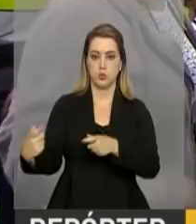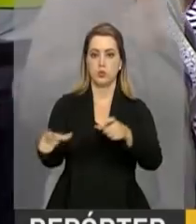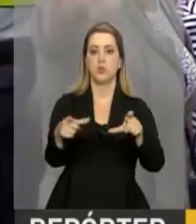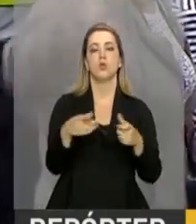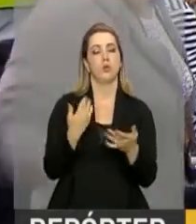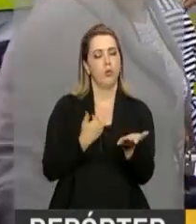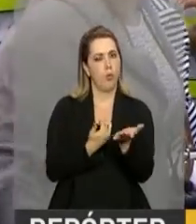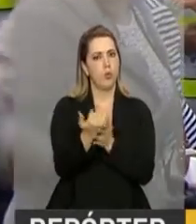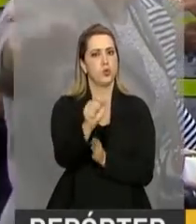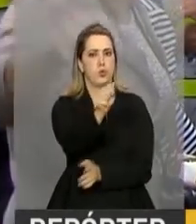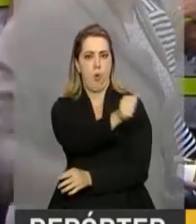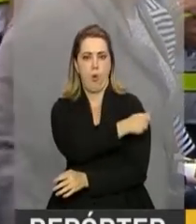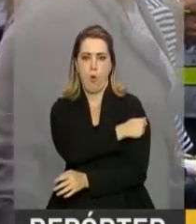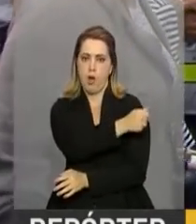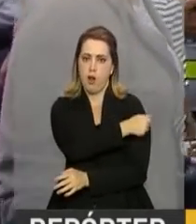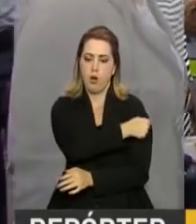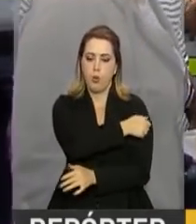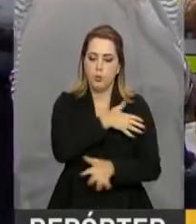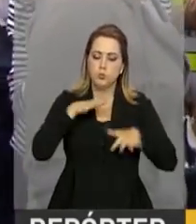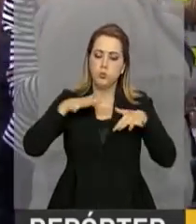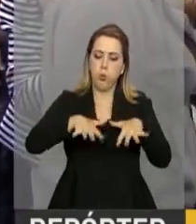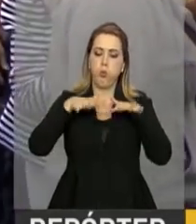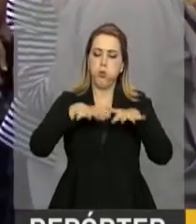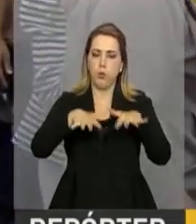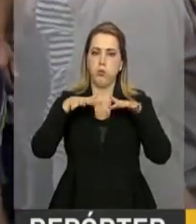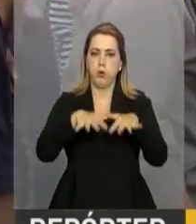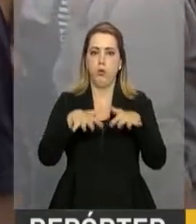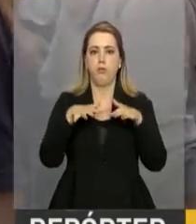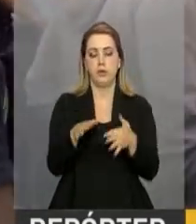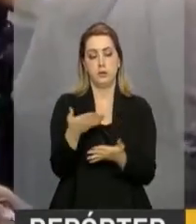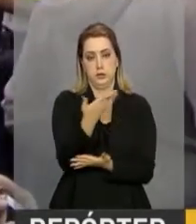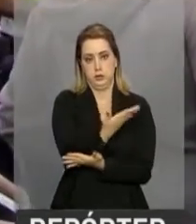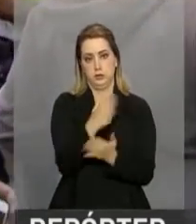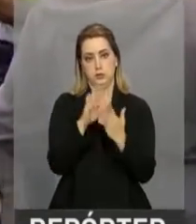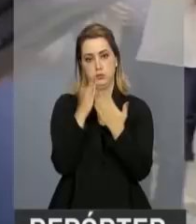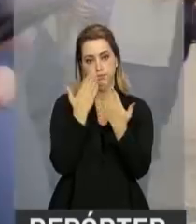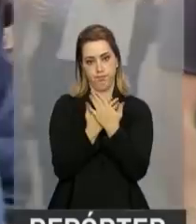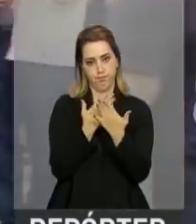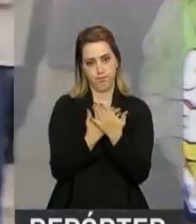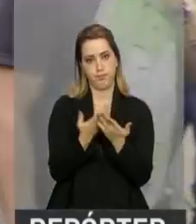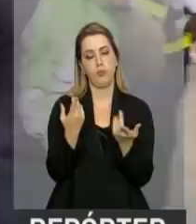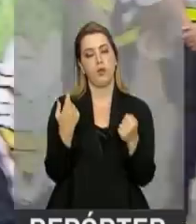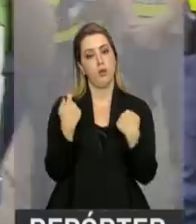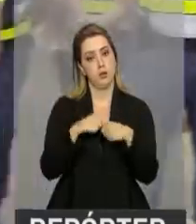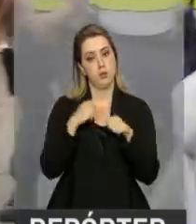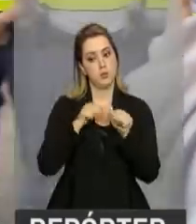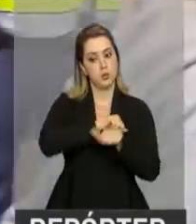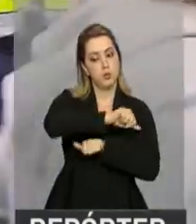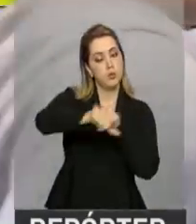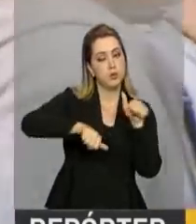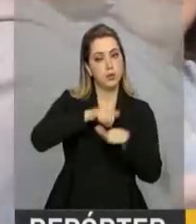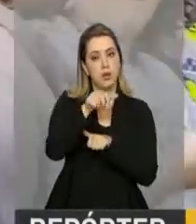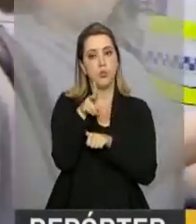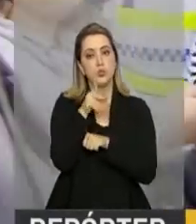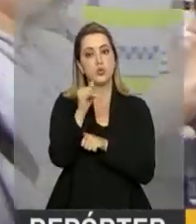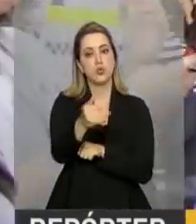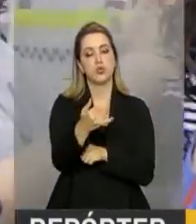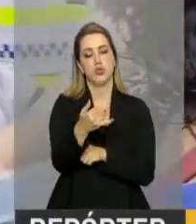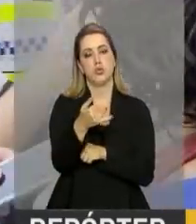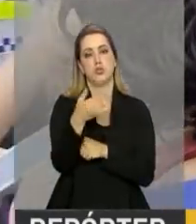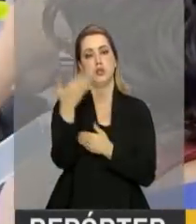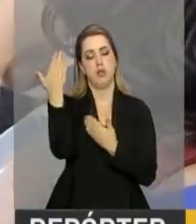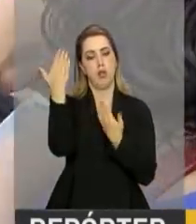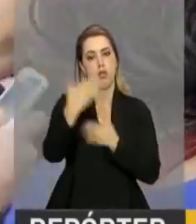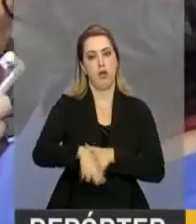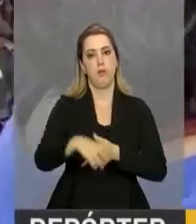estão ocupados. E os candidatos que fariam o Enem nessas instituições de ensino vão realizar a prova em outra data, em